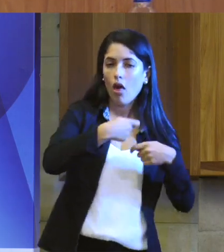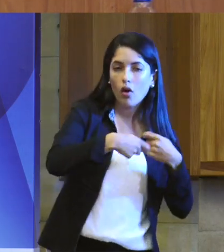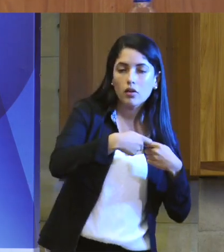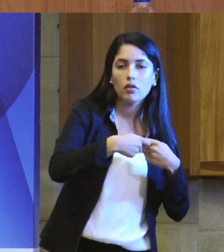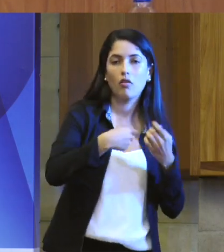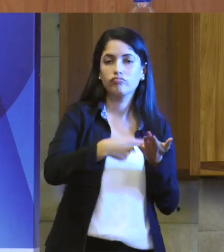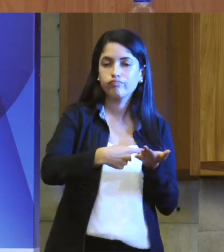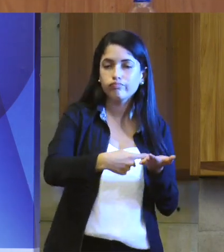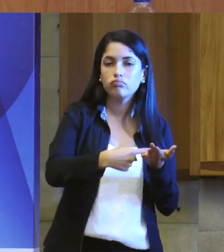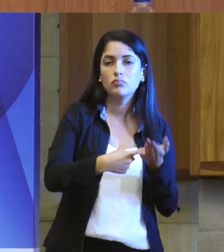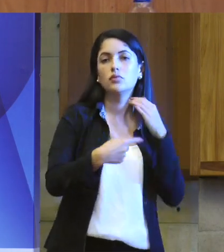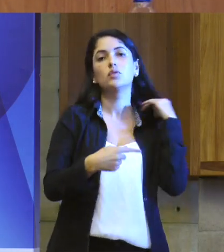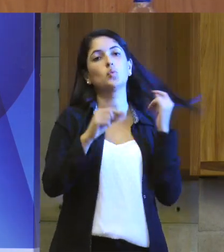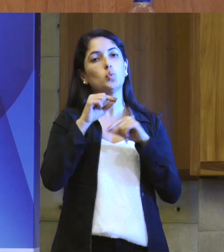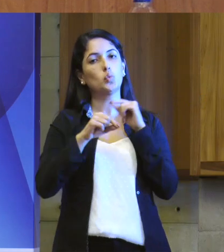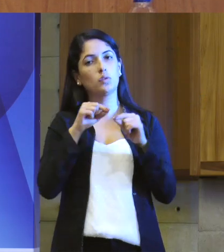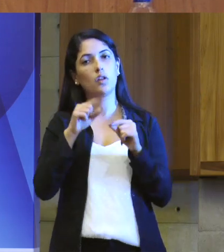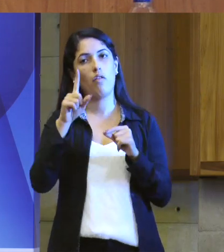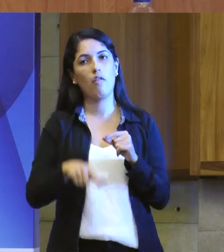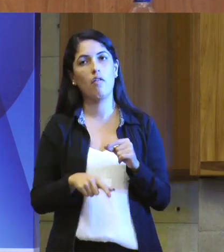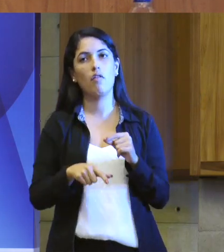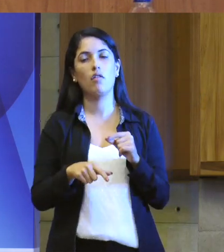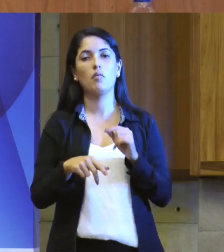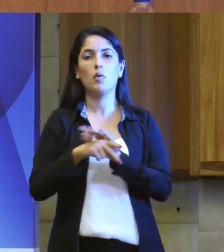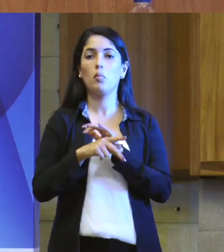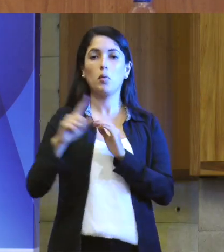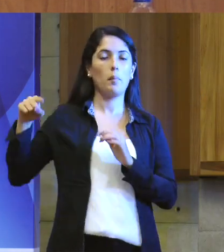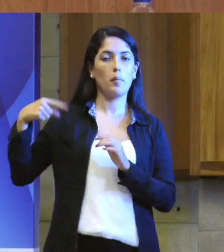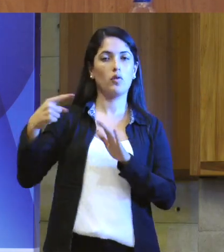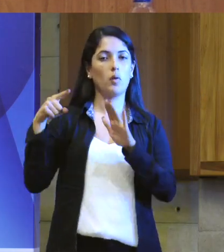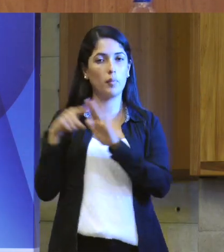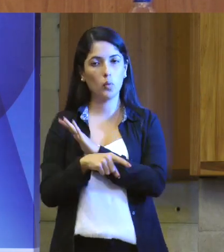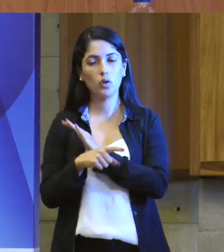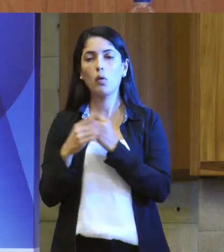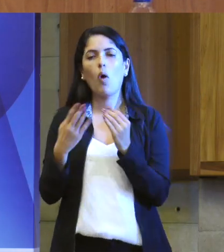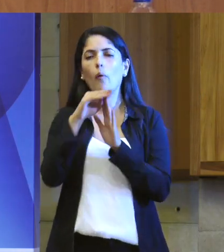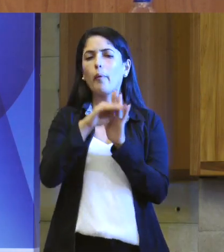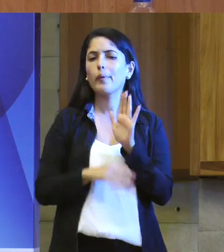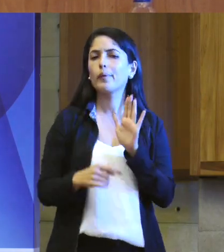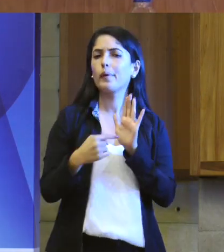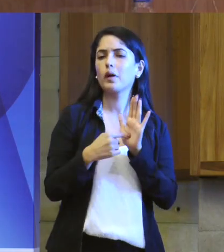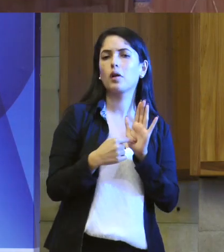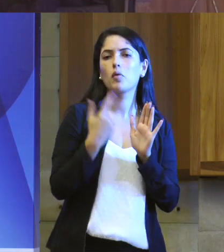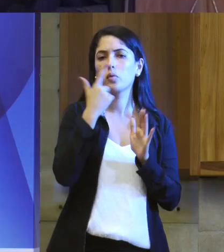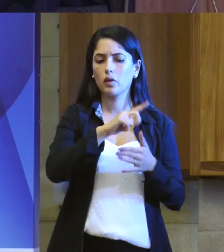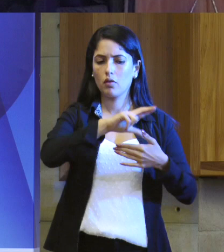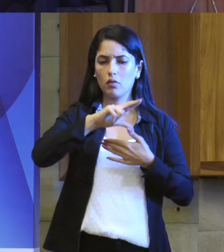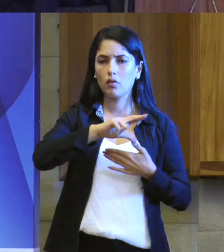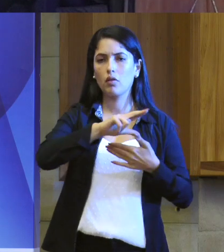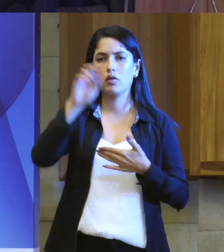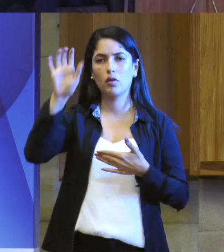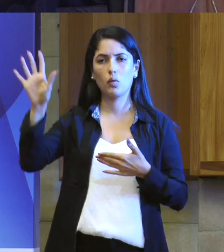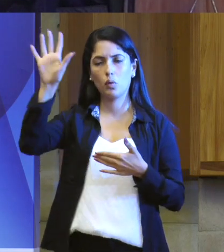e isso me leva a uma das a próxima pergunta qual o cronograma de implementação do acordo mercosul união no pé